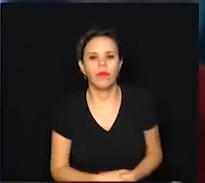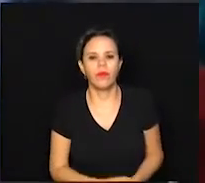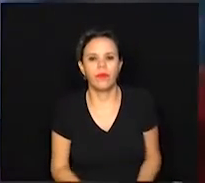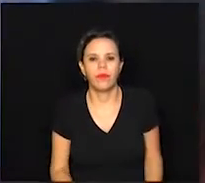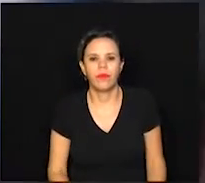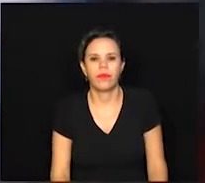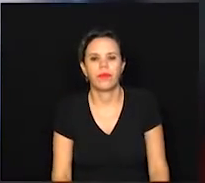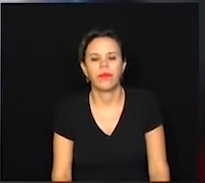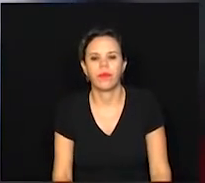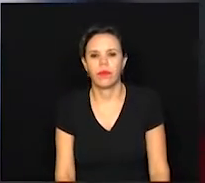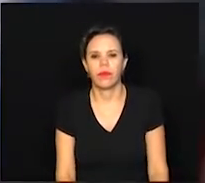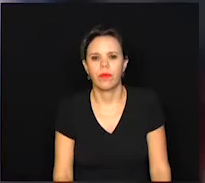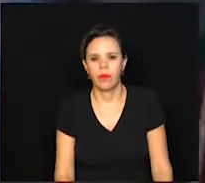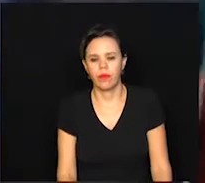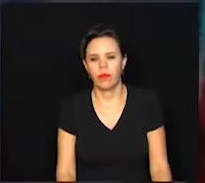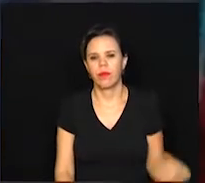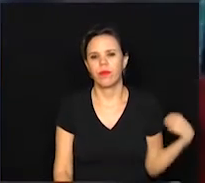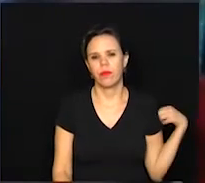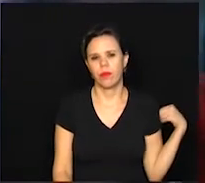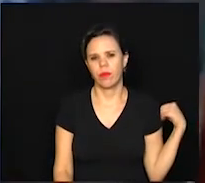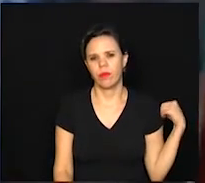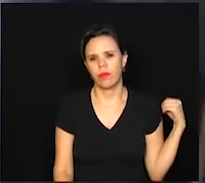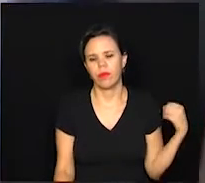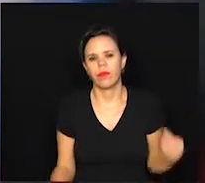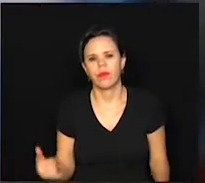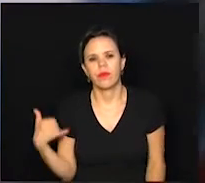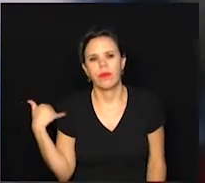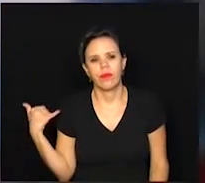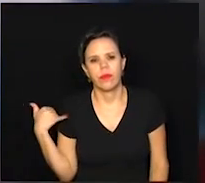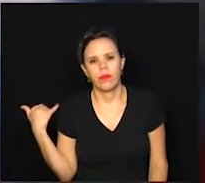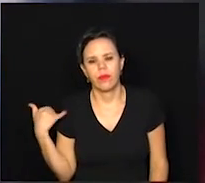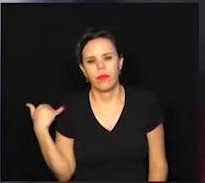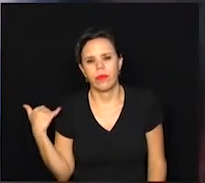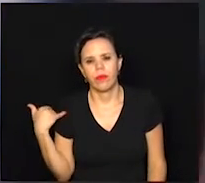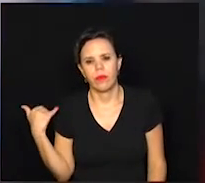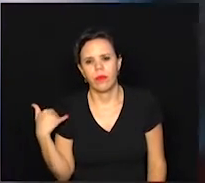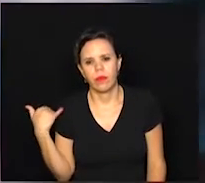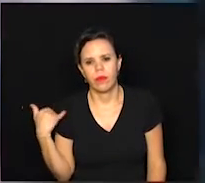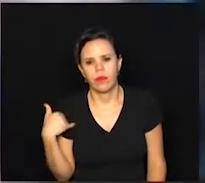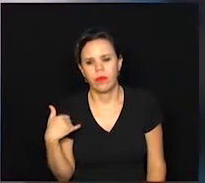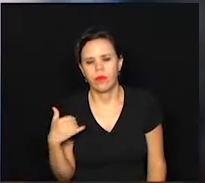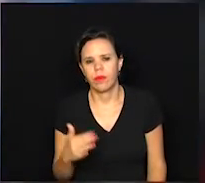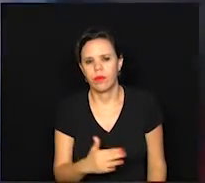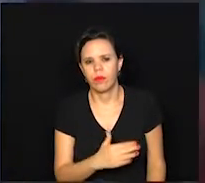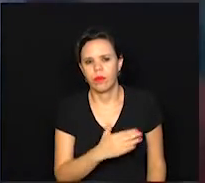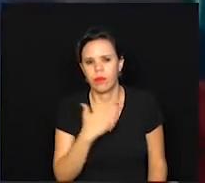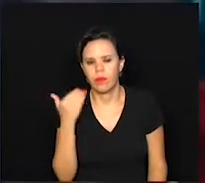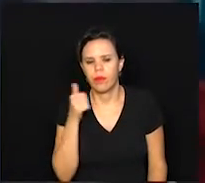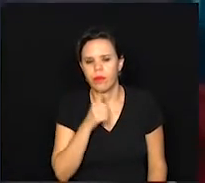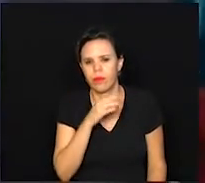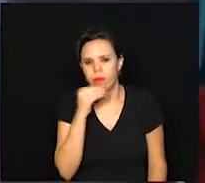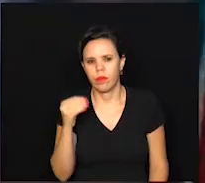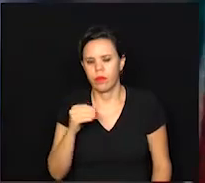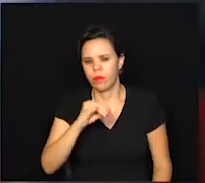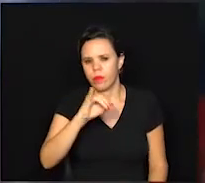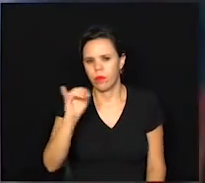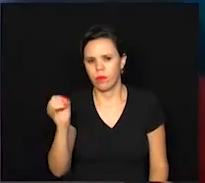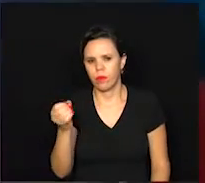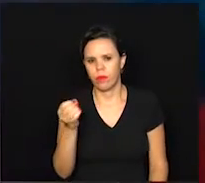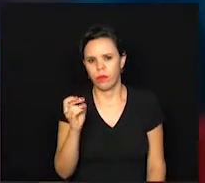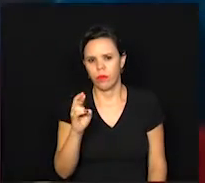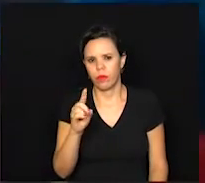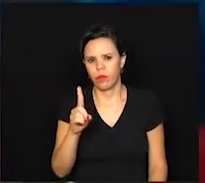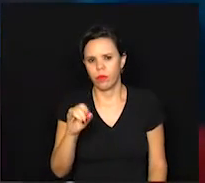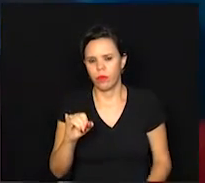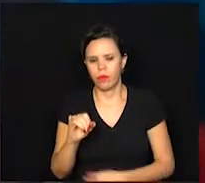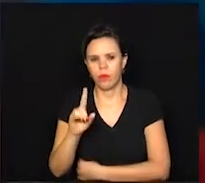um triste aniversário, que é o do assassinato de um adolescente chamado Jordi Silva por um integrante